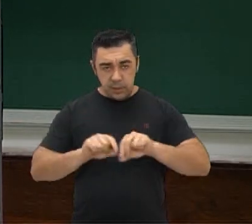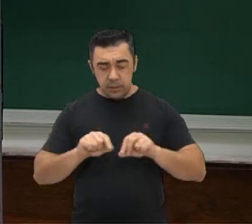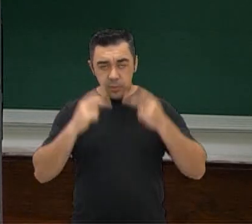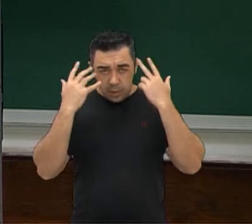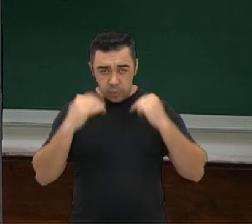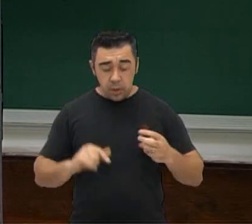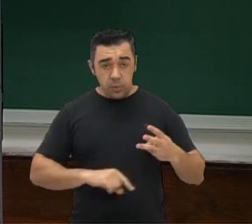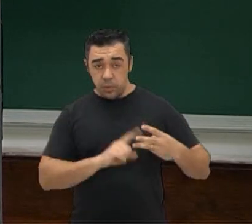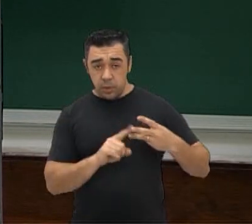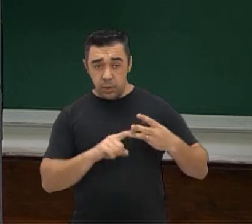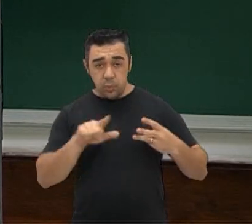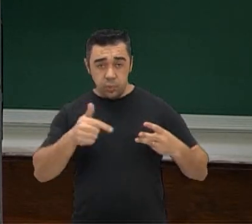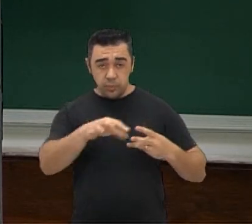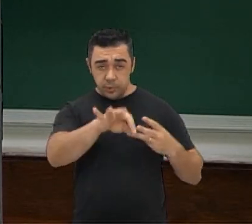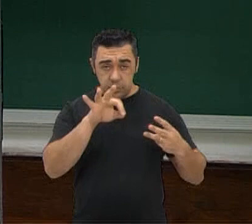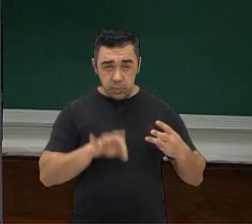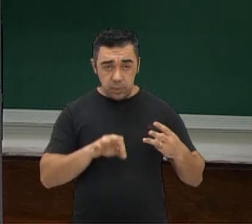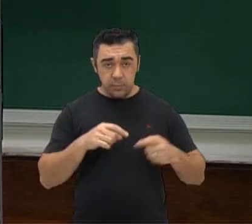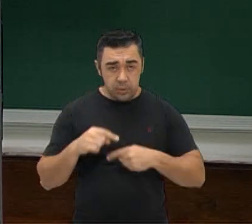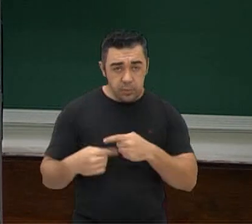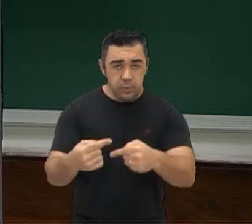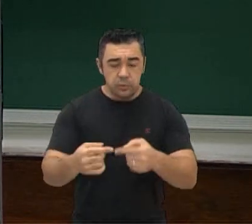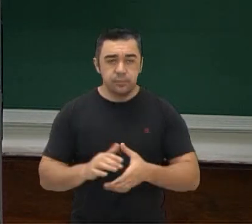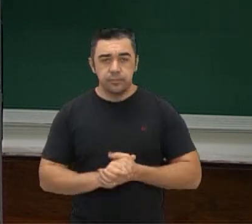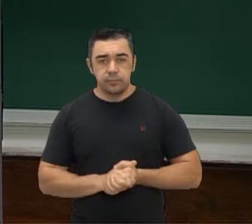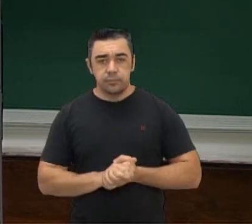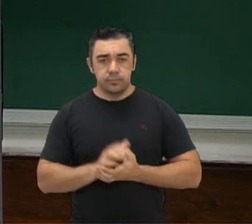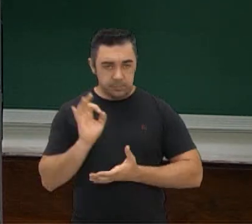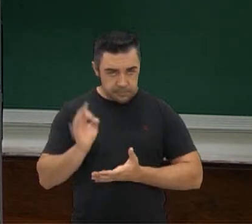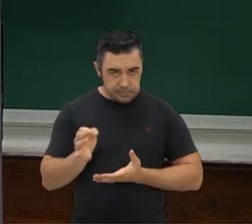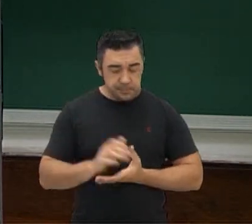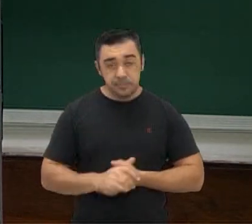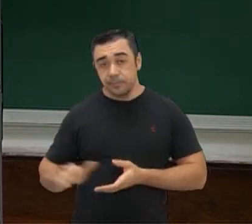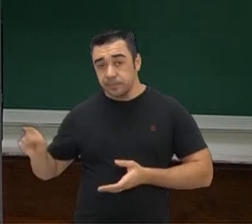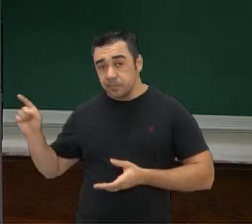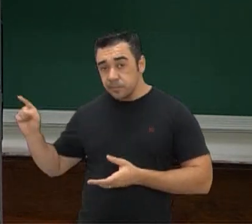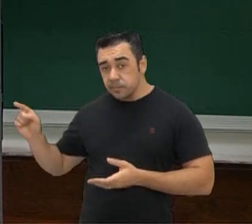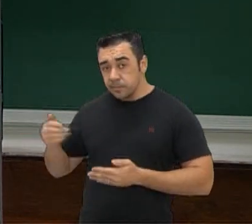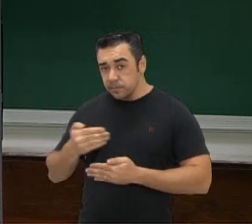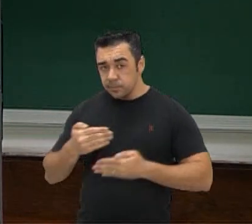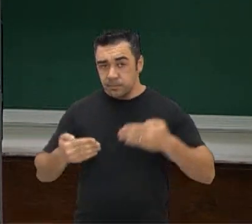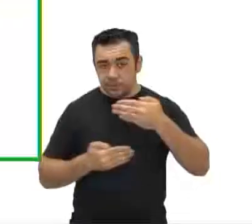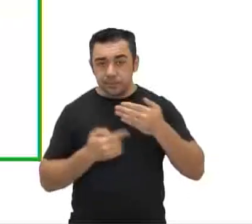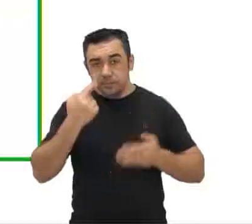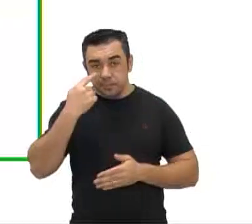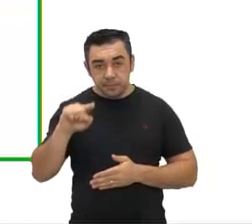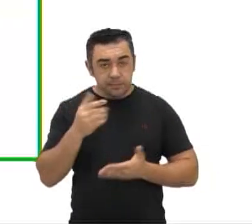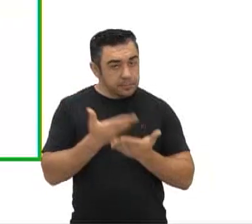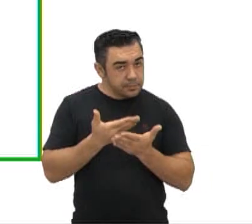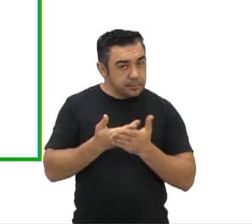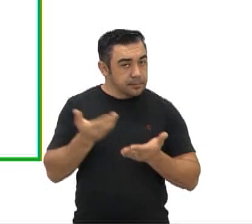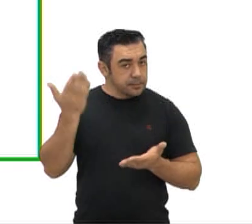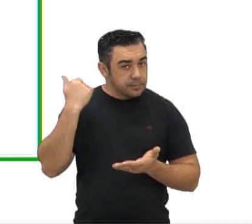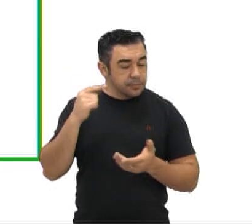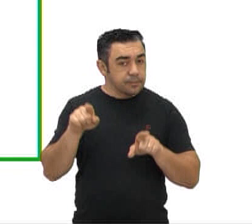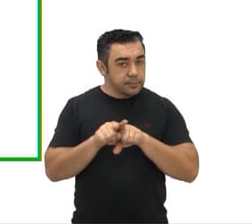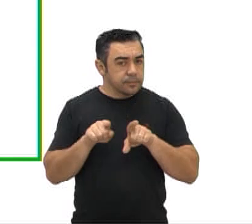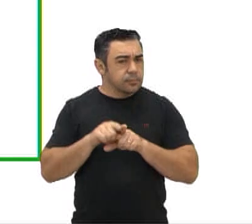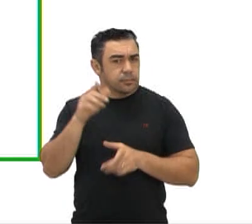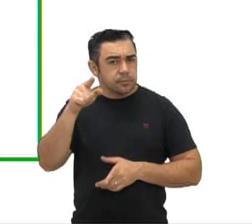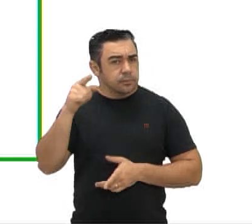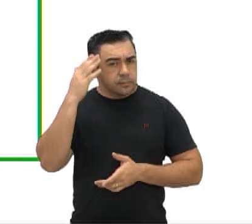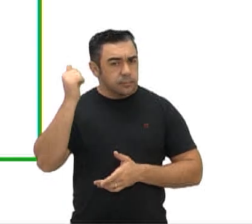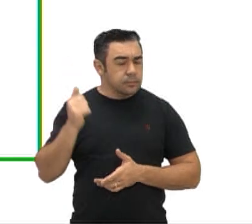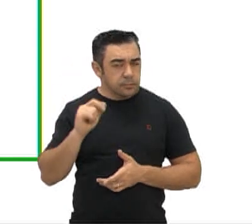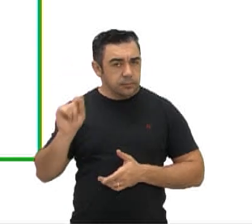último, isolamento reprodutivo, certo? Gente, esse slide aqui vocês já viram nas aulas anteriores também. O que você tem que saber sobre